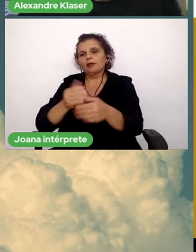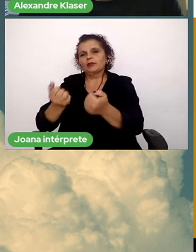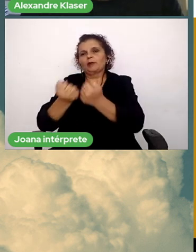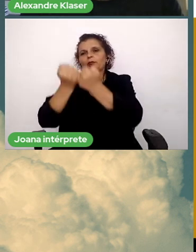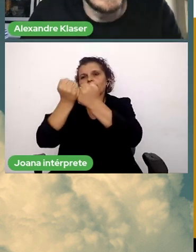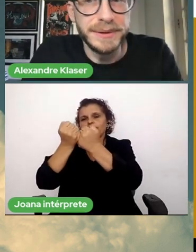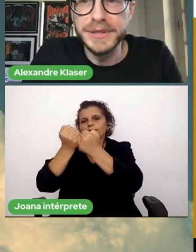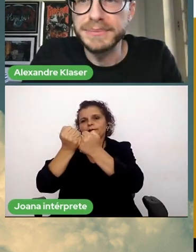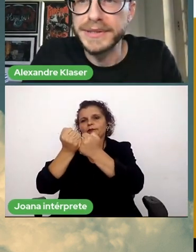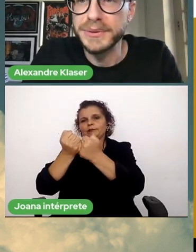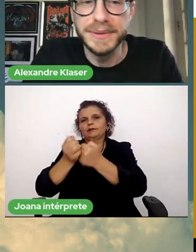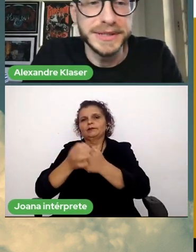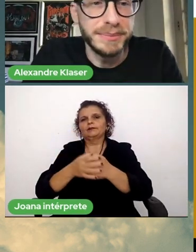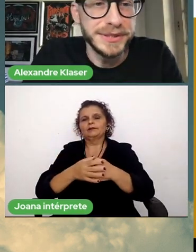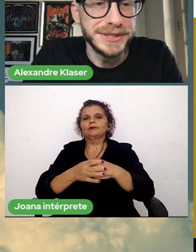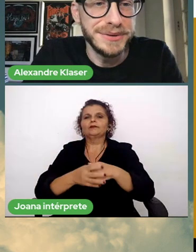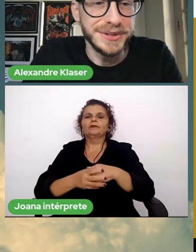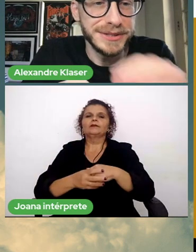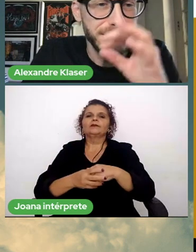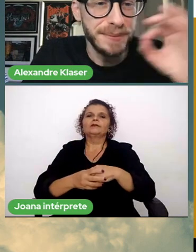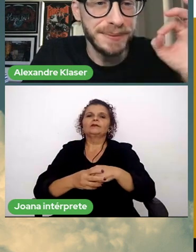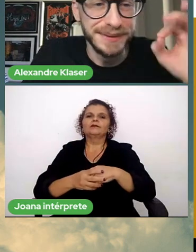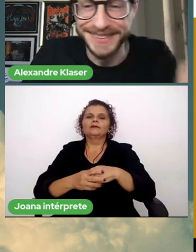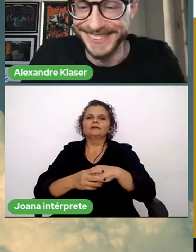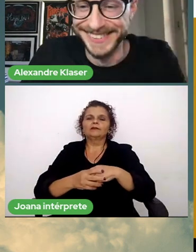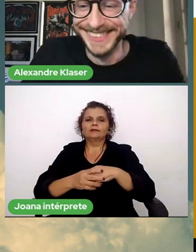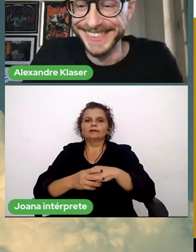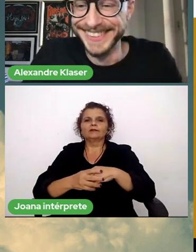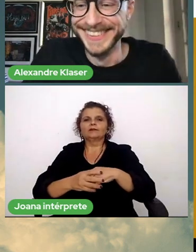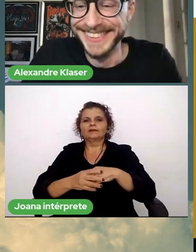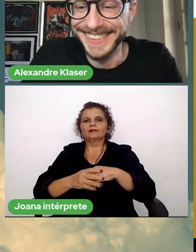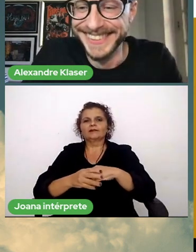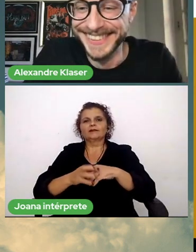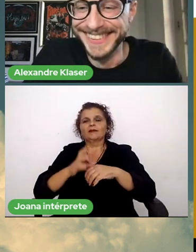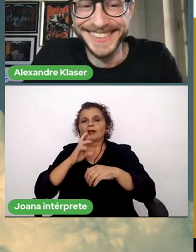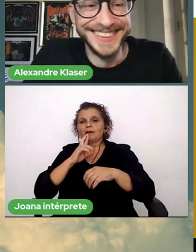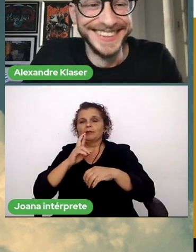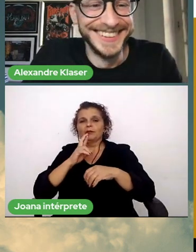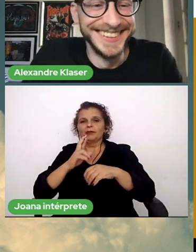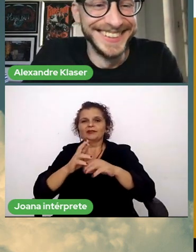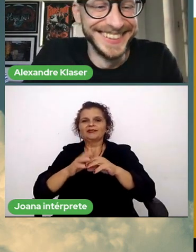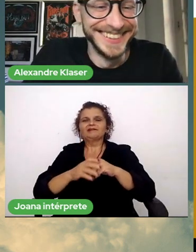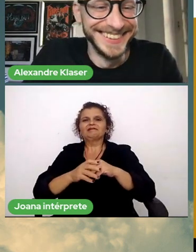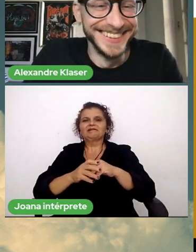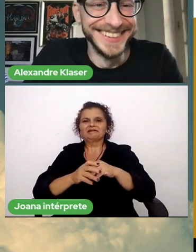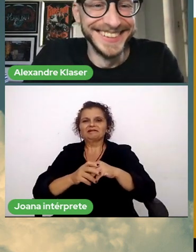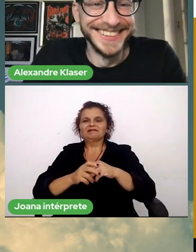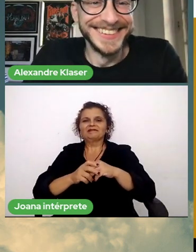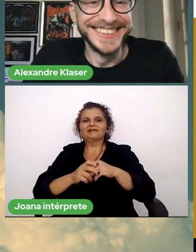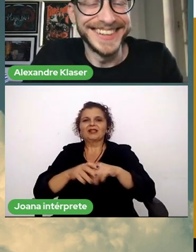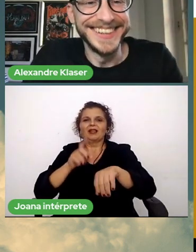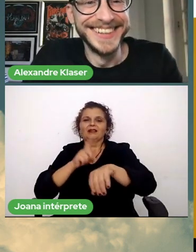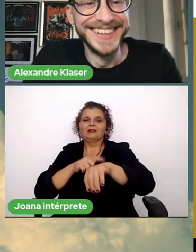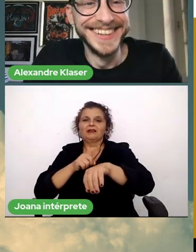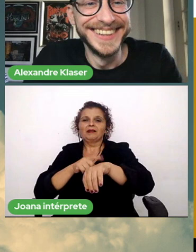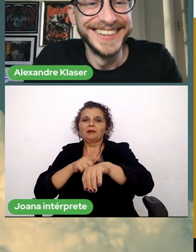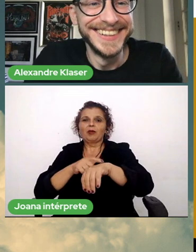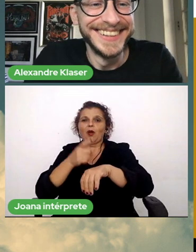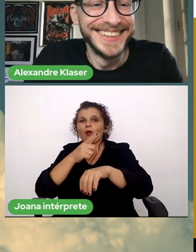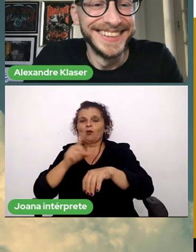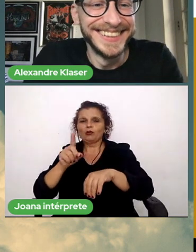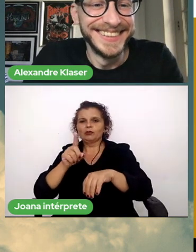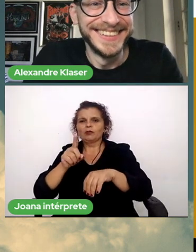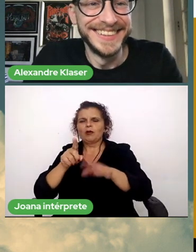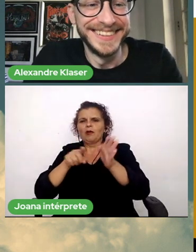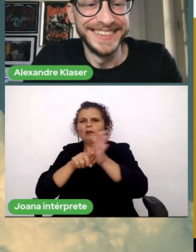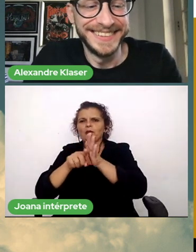Não sei, Marcelo, se me permite mais alguma resposta, senão eu já estou. Acho que a gente não tem tempo, mas a última não foi nenhuma pergunta, foi